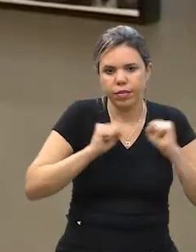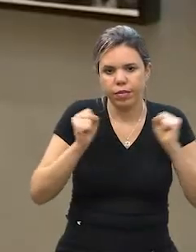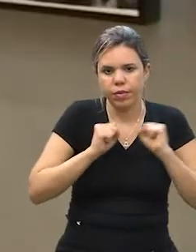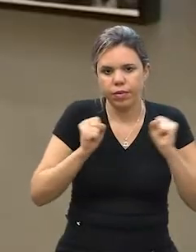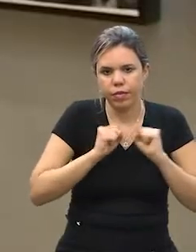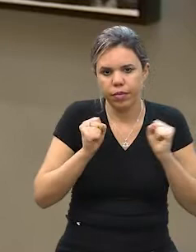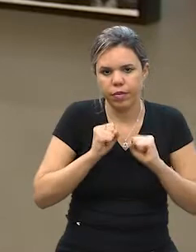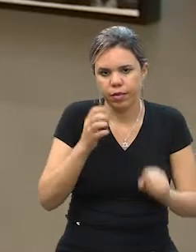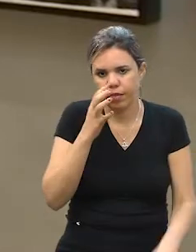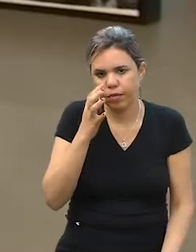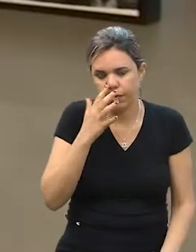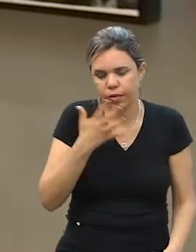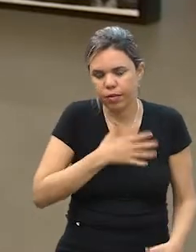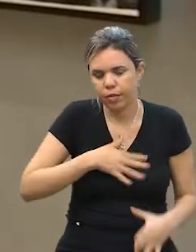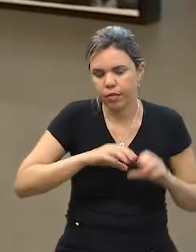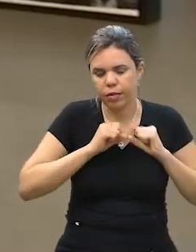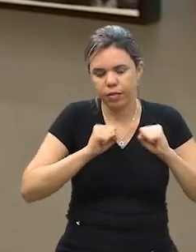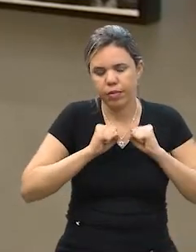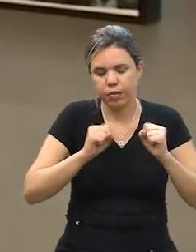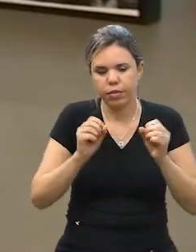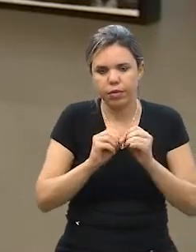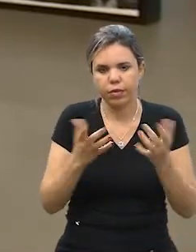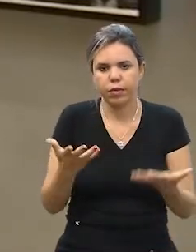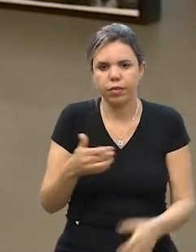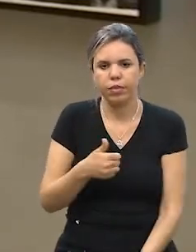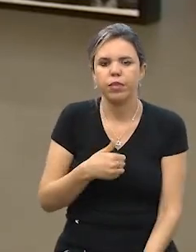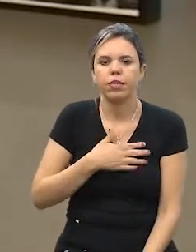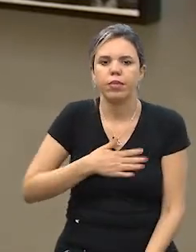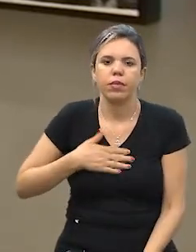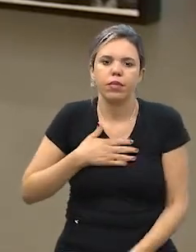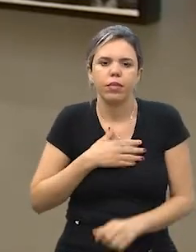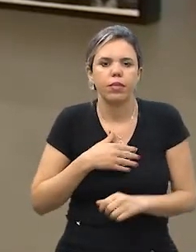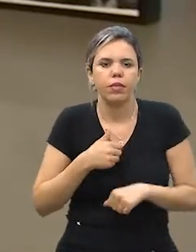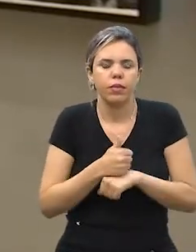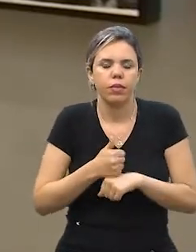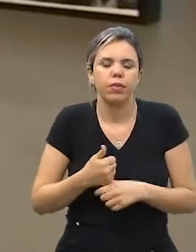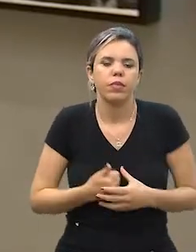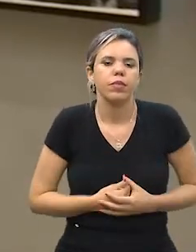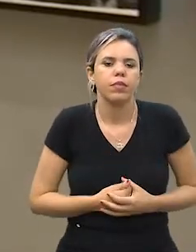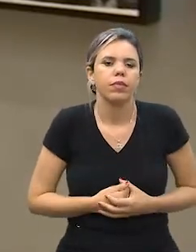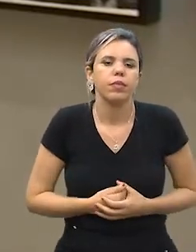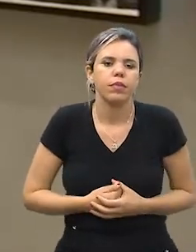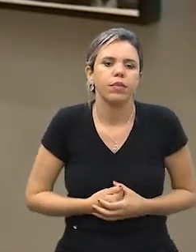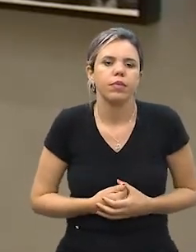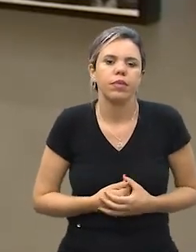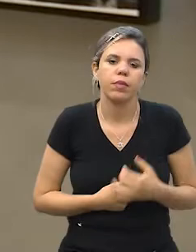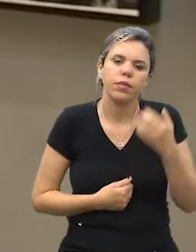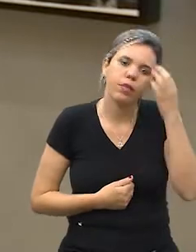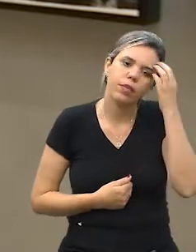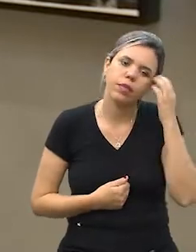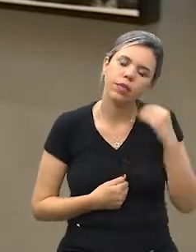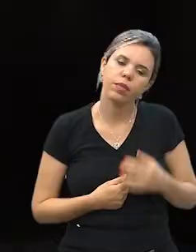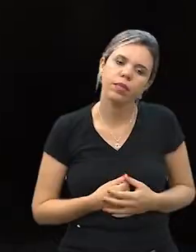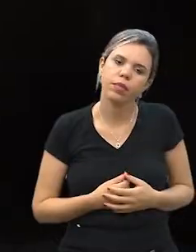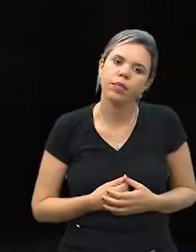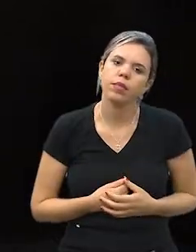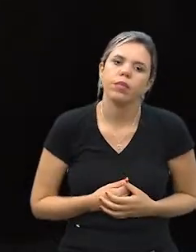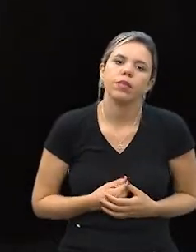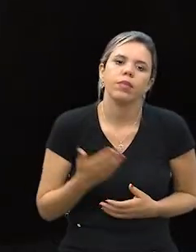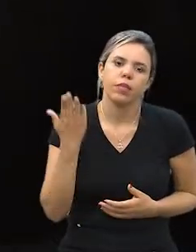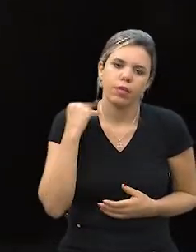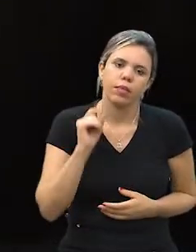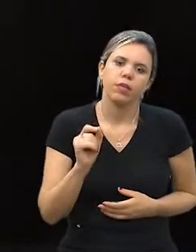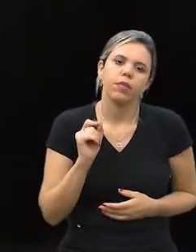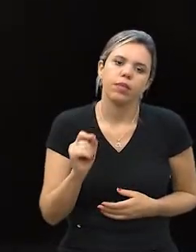ela. Hoje eu amo o que eu faço, sou realmente apaixonado pela minha profissão e sei